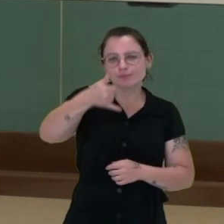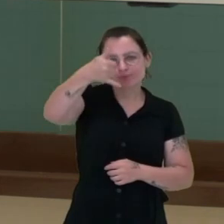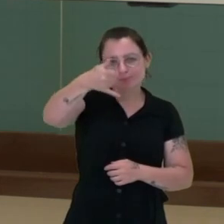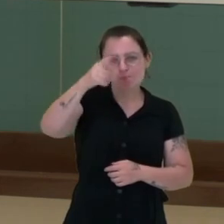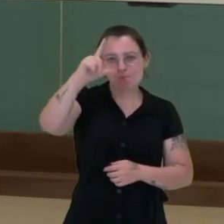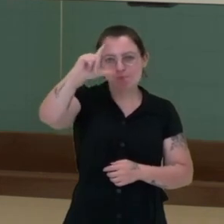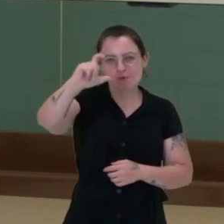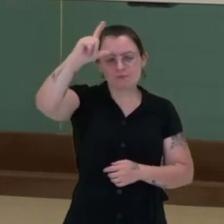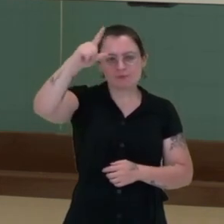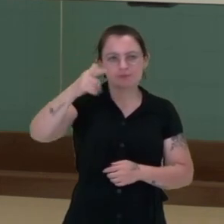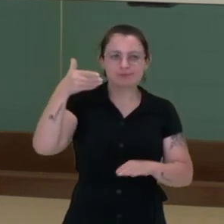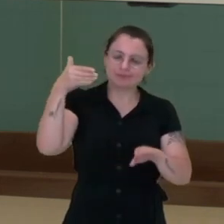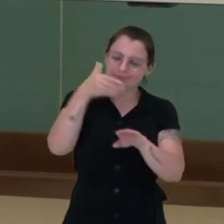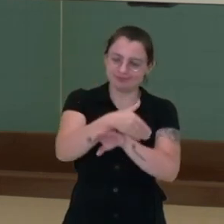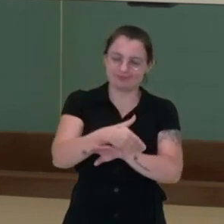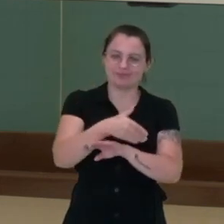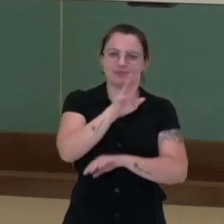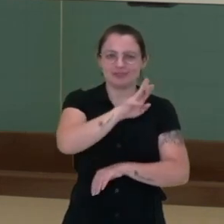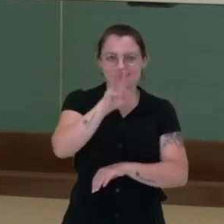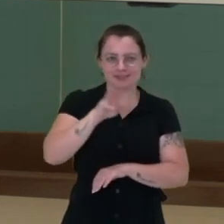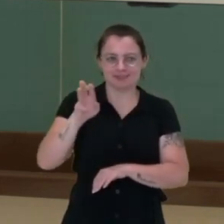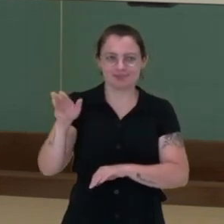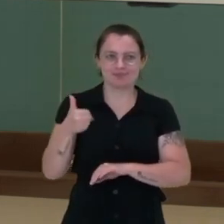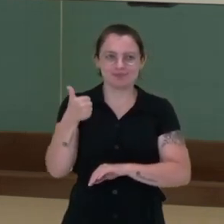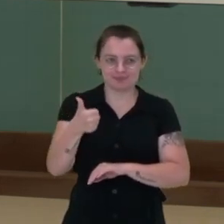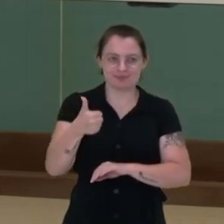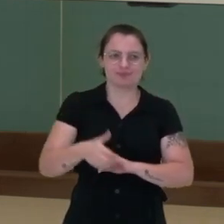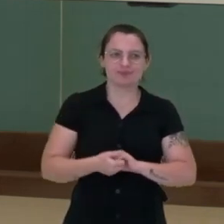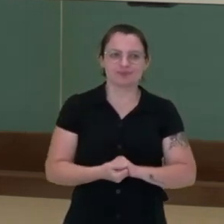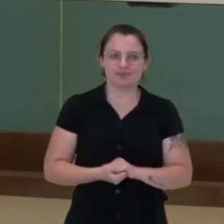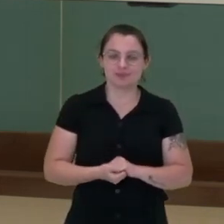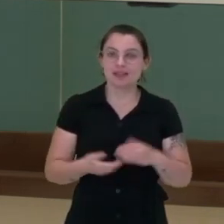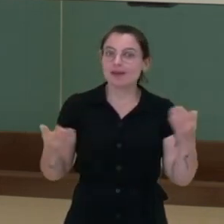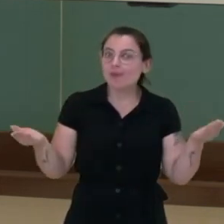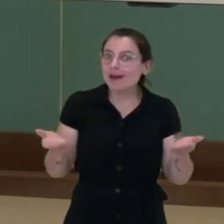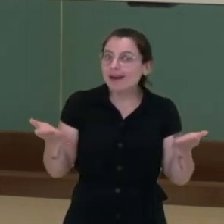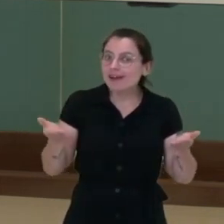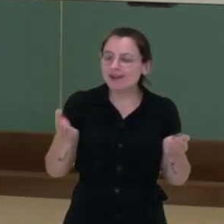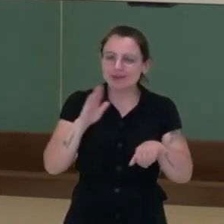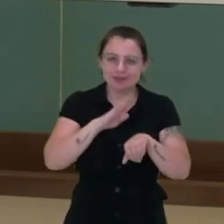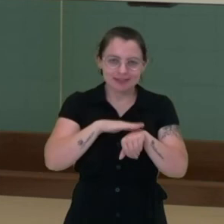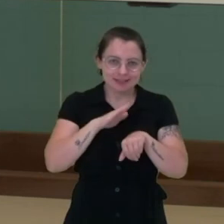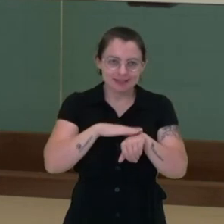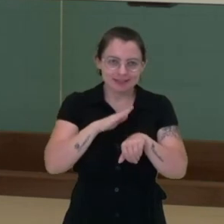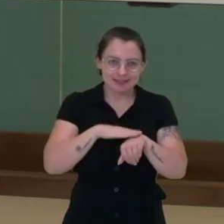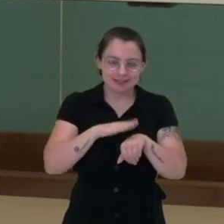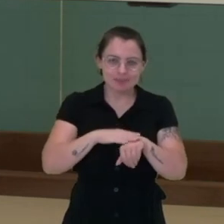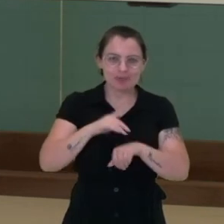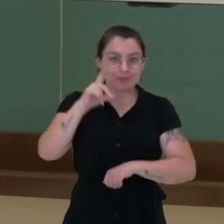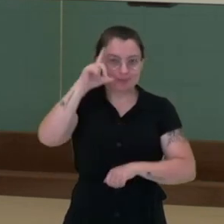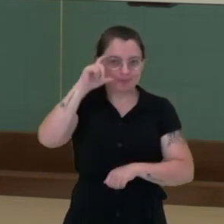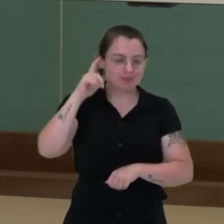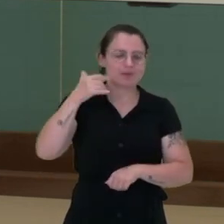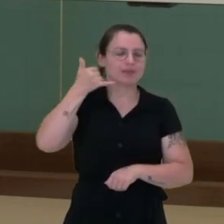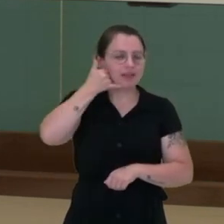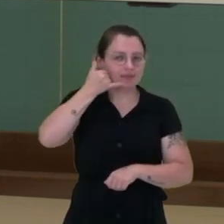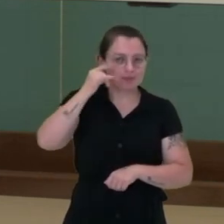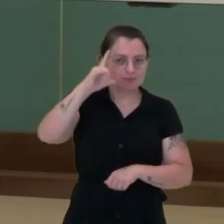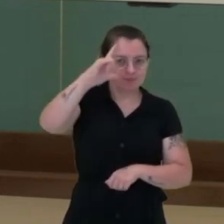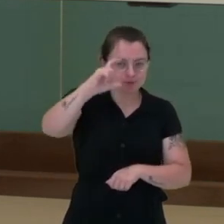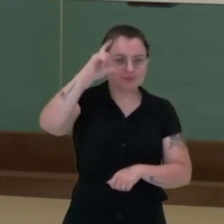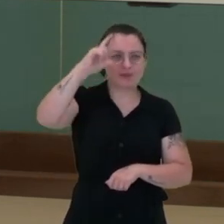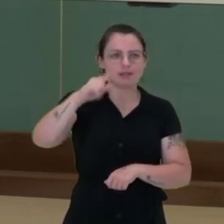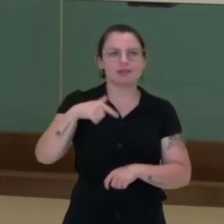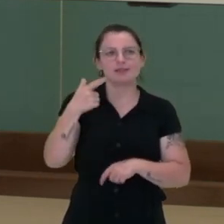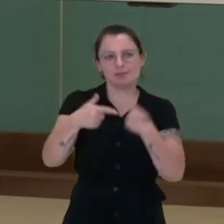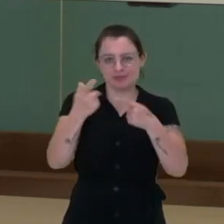a navegabilidade, conhecer um pouquinho mais. Então, eu vou dar um tempinho para você apontar o seu smartphone e eu já